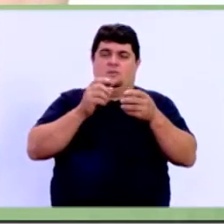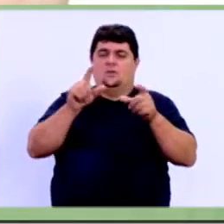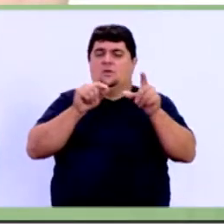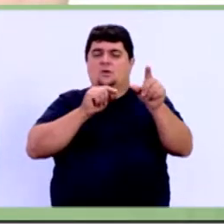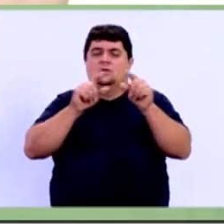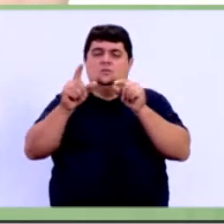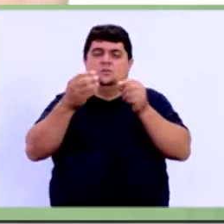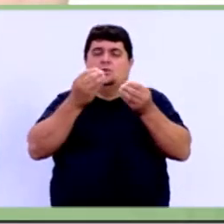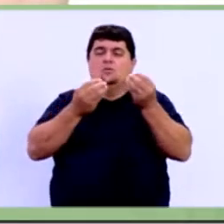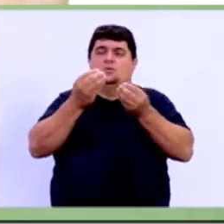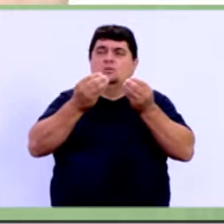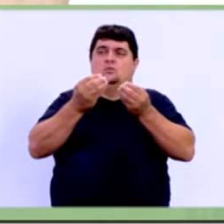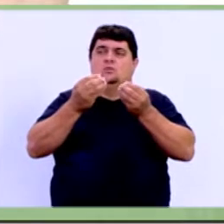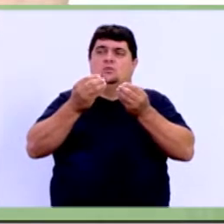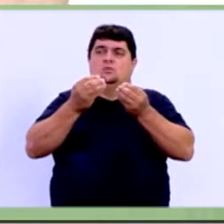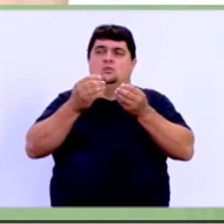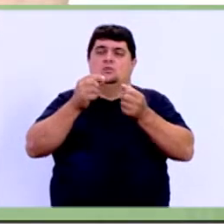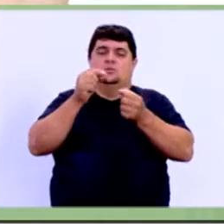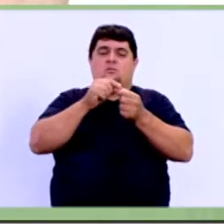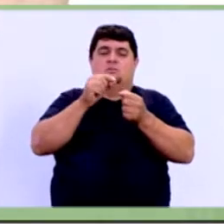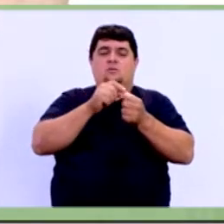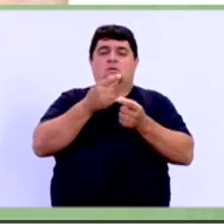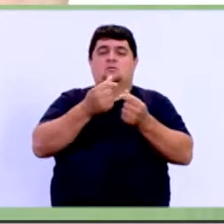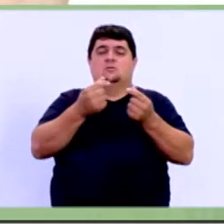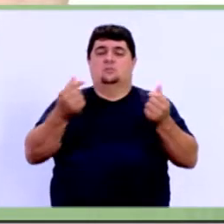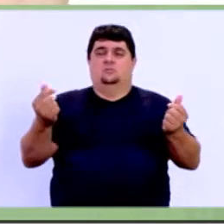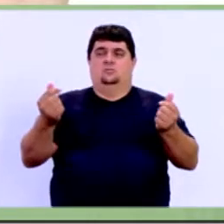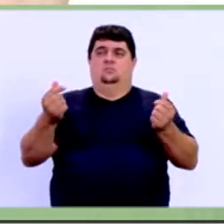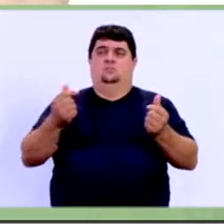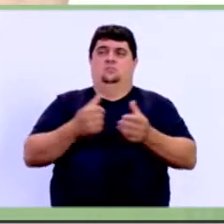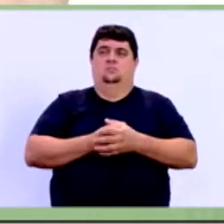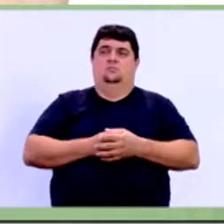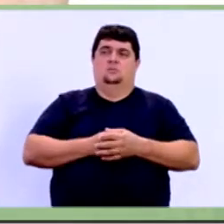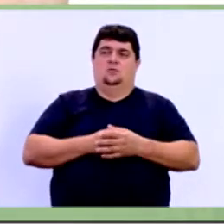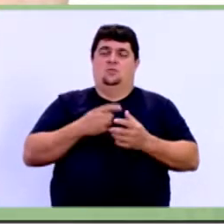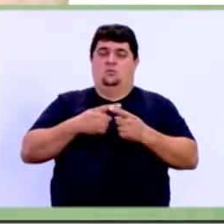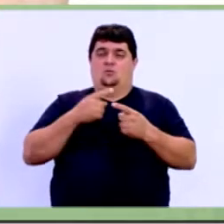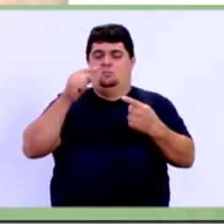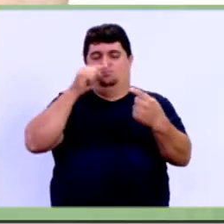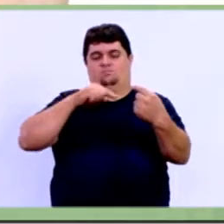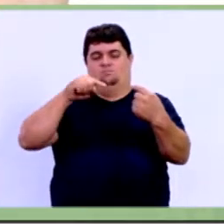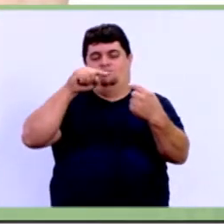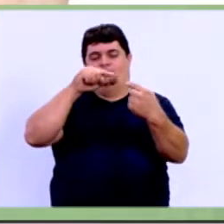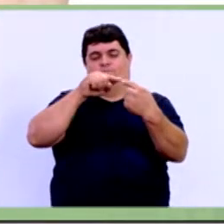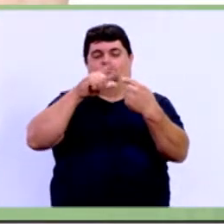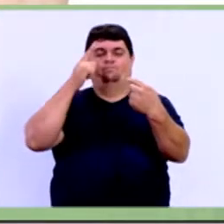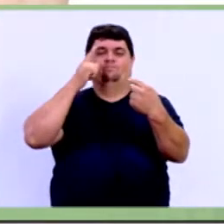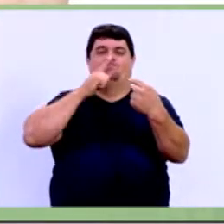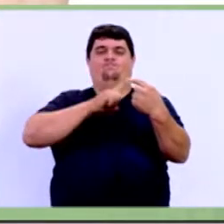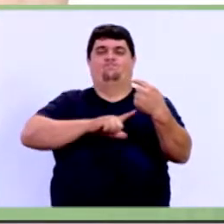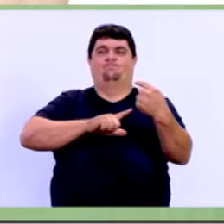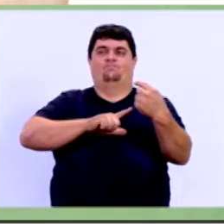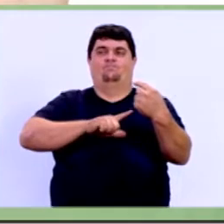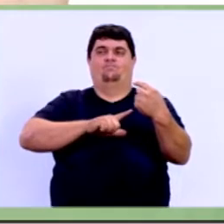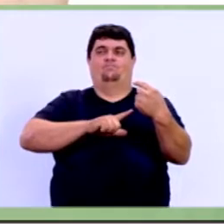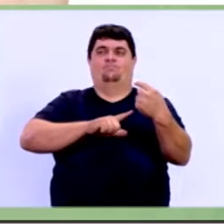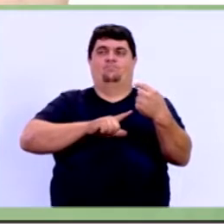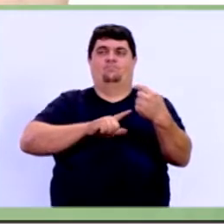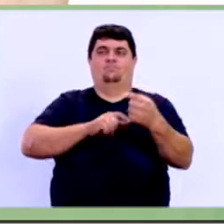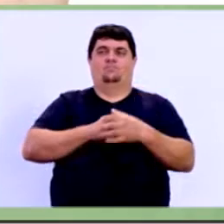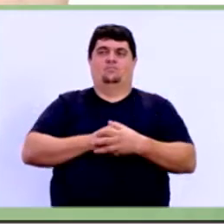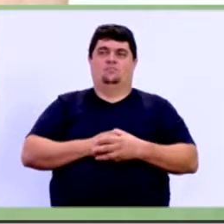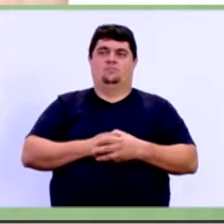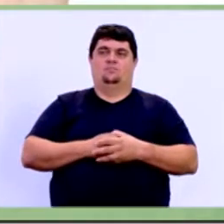a mobilização de seus recursos, né, para alcançar objetivos